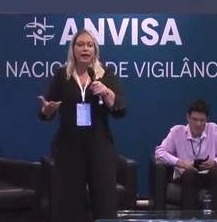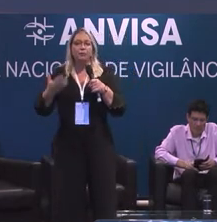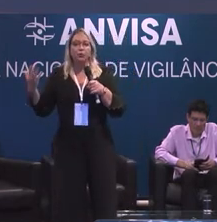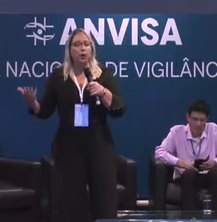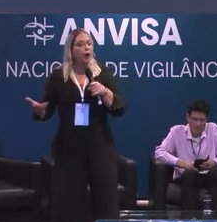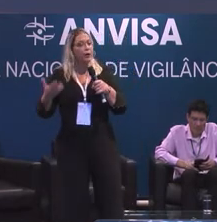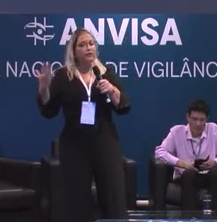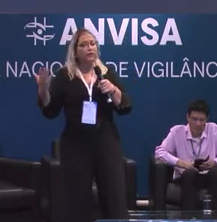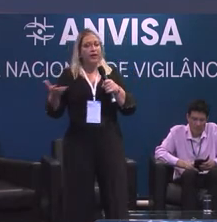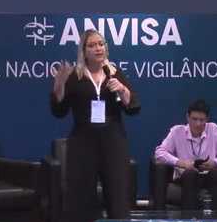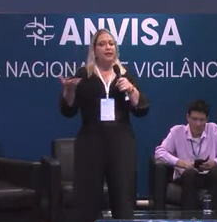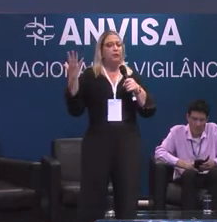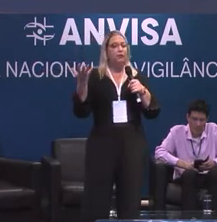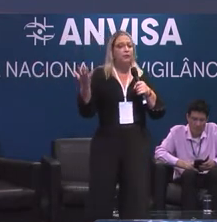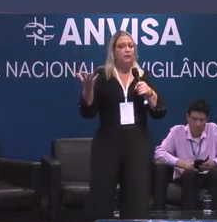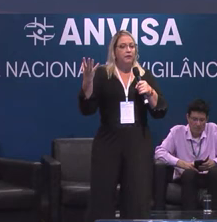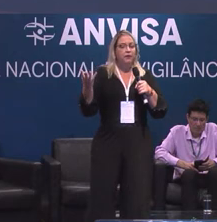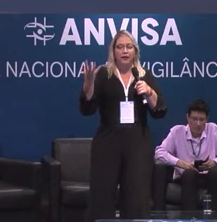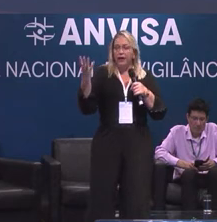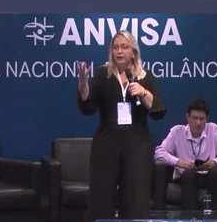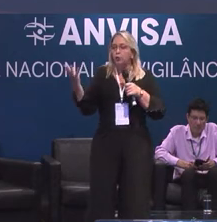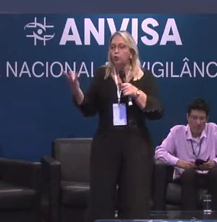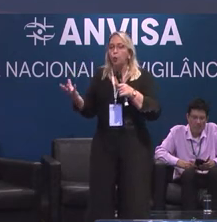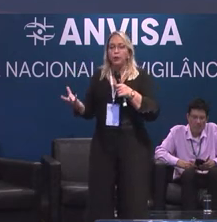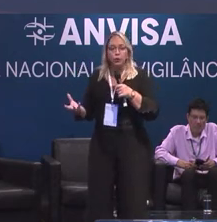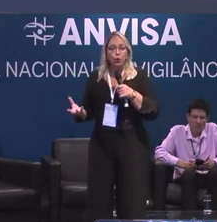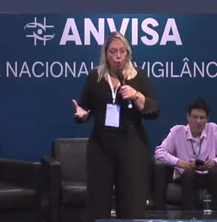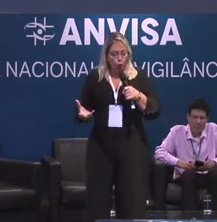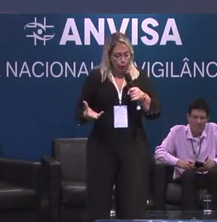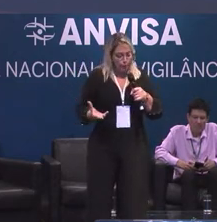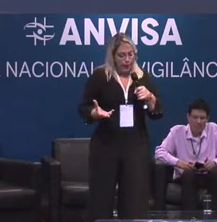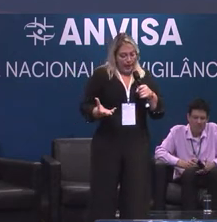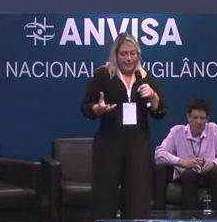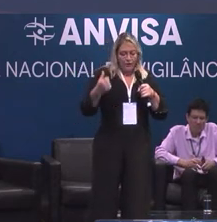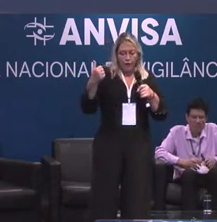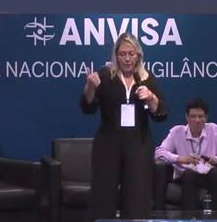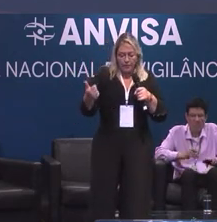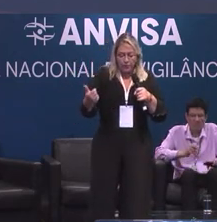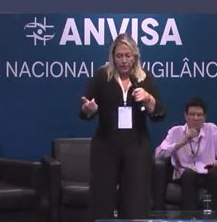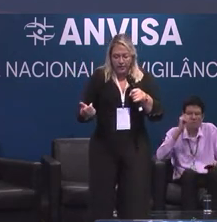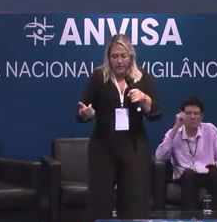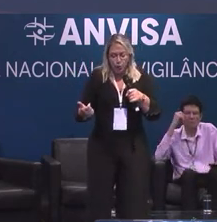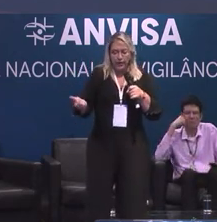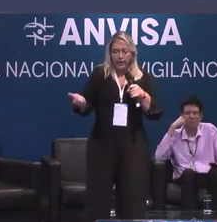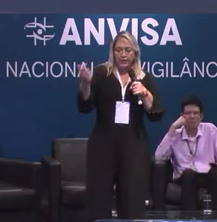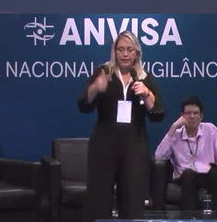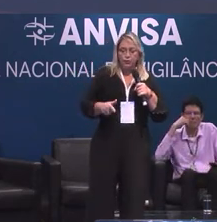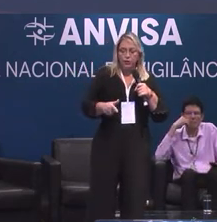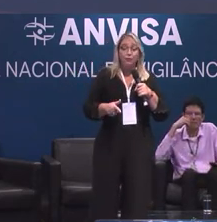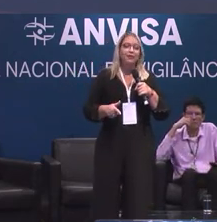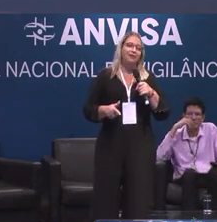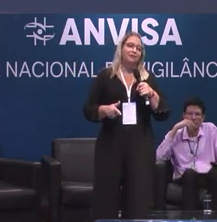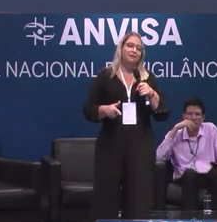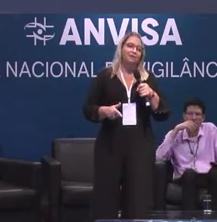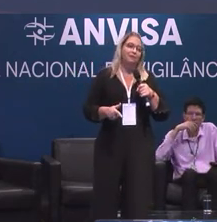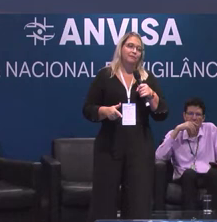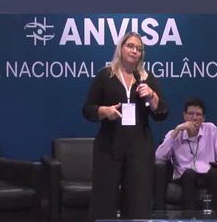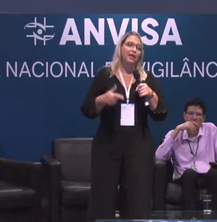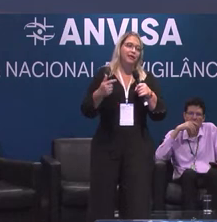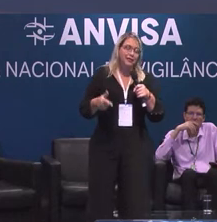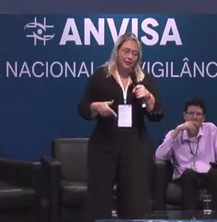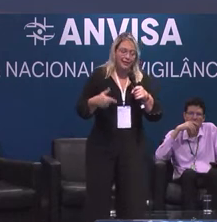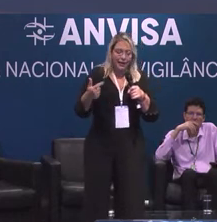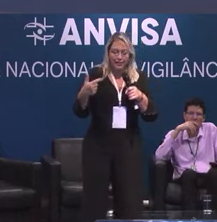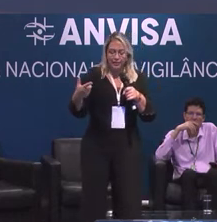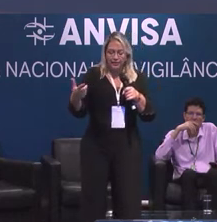aquele manual ele vai tomando corpo. As informações em saúde ainda são tímidas, para